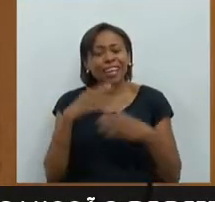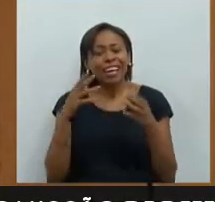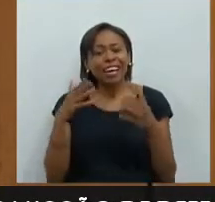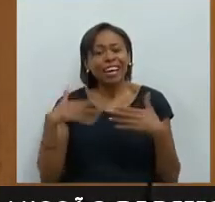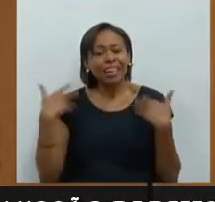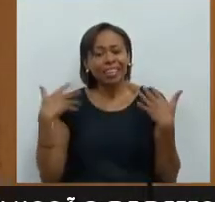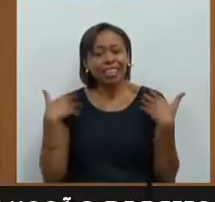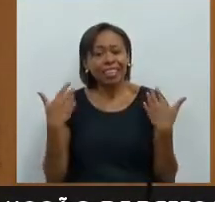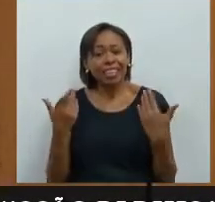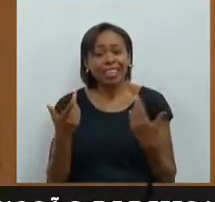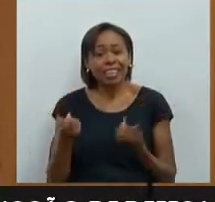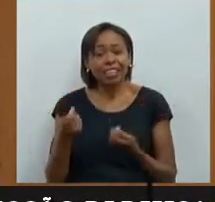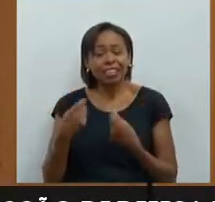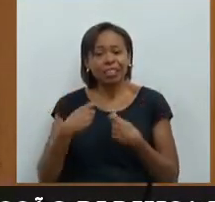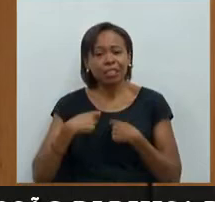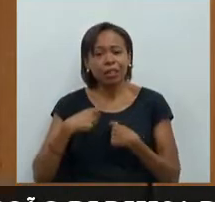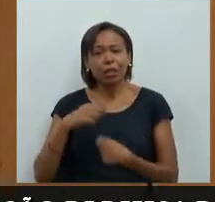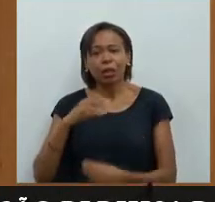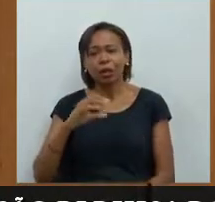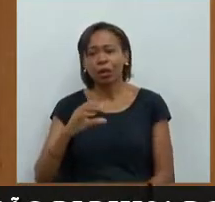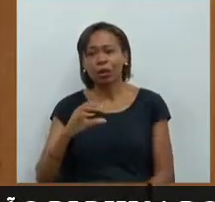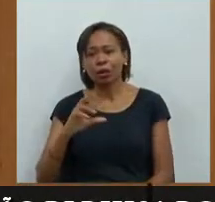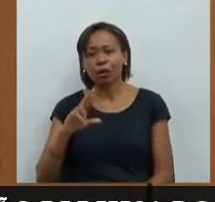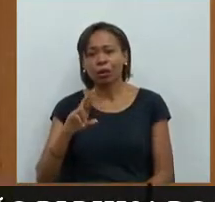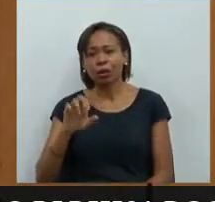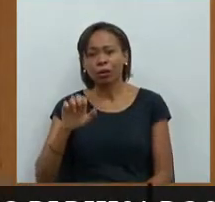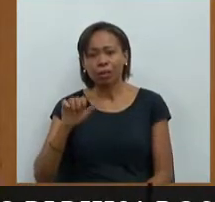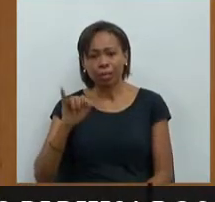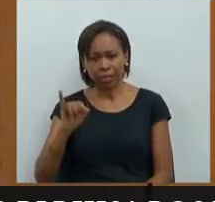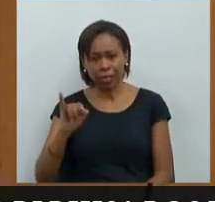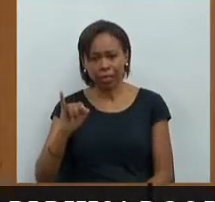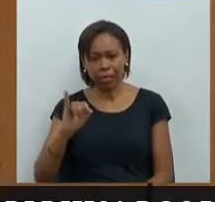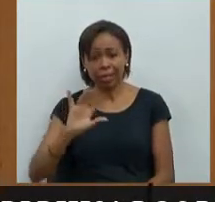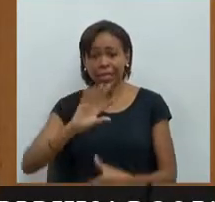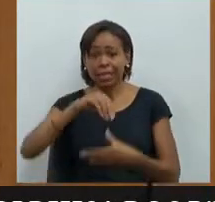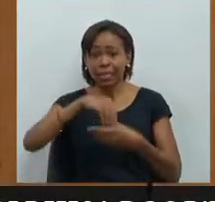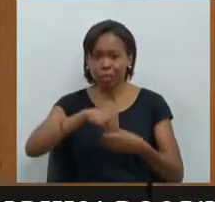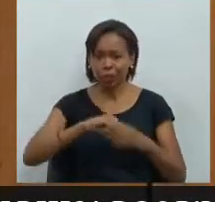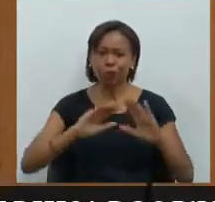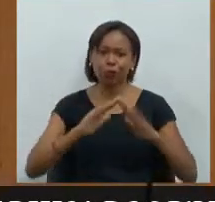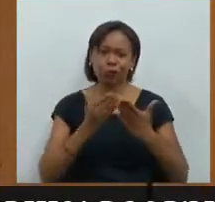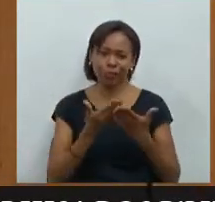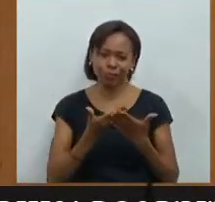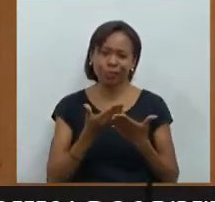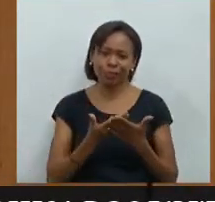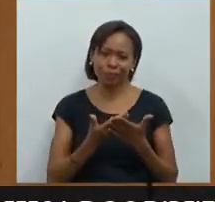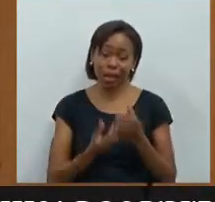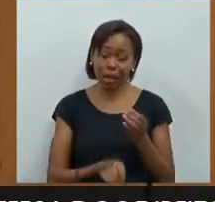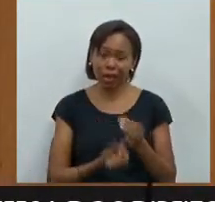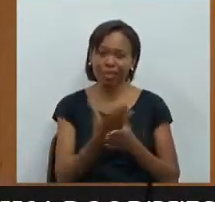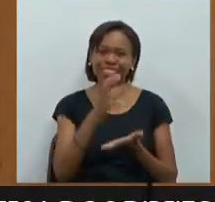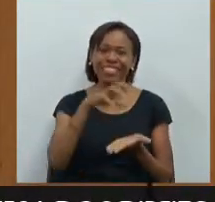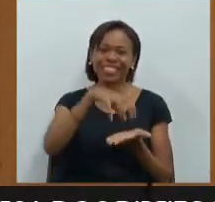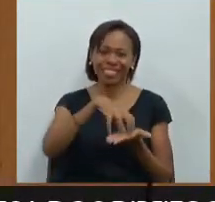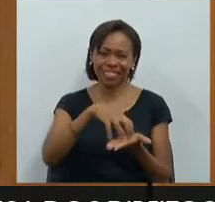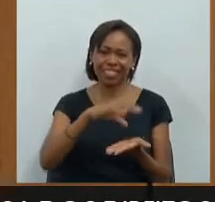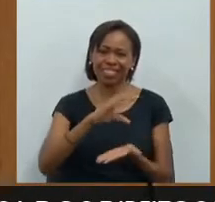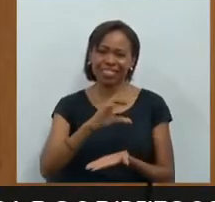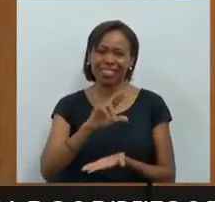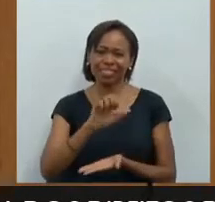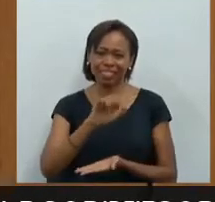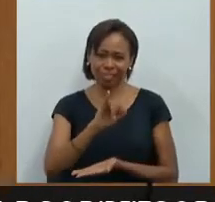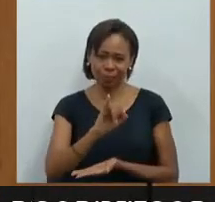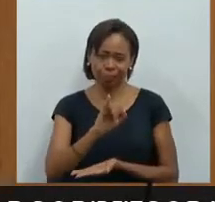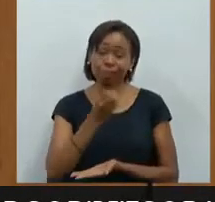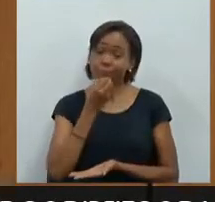CREI na Escola Pestalozzi. Então, eu acho muito bem-vindo. Eu acho que Belo